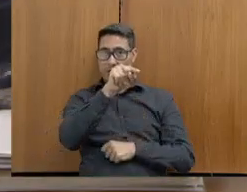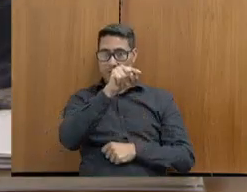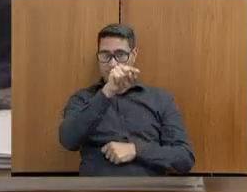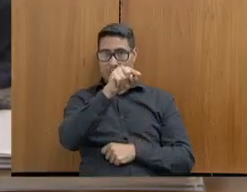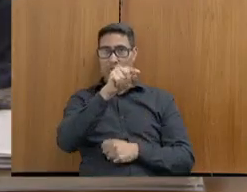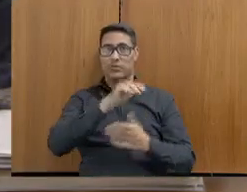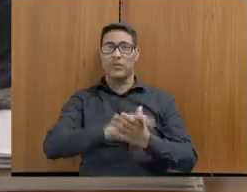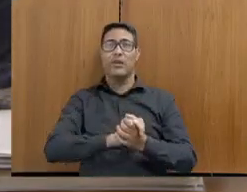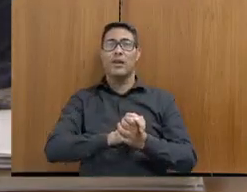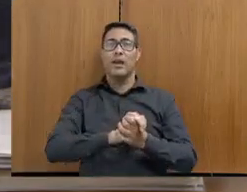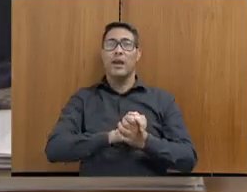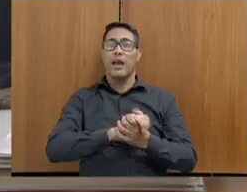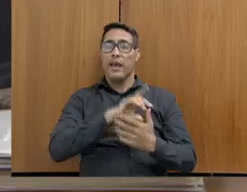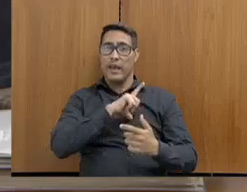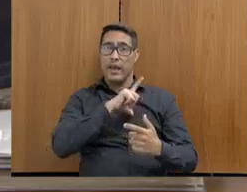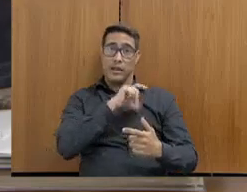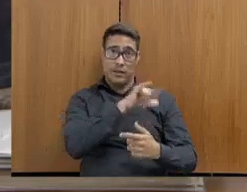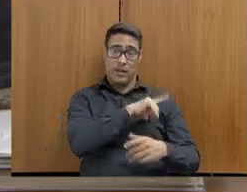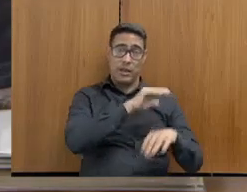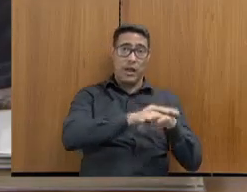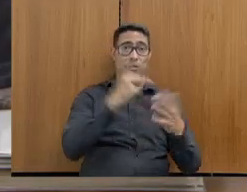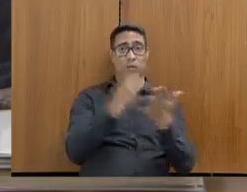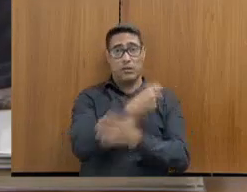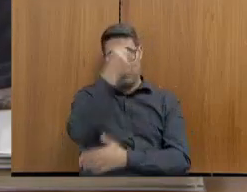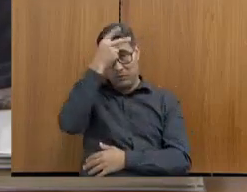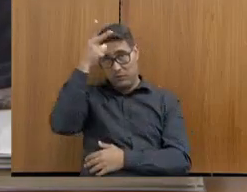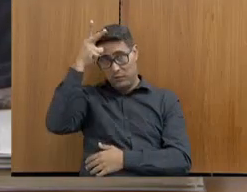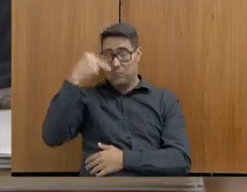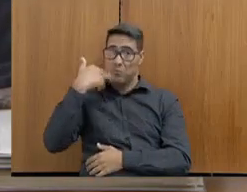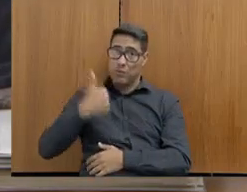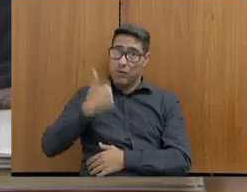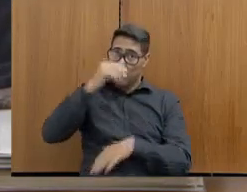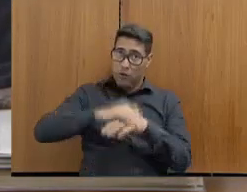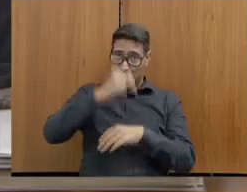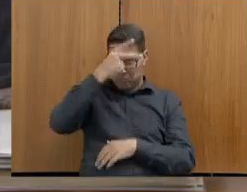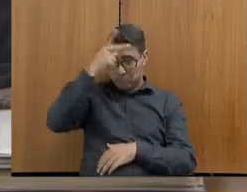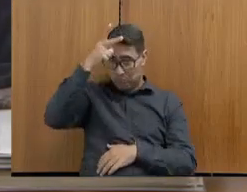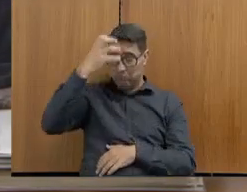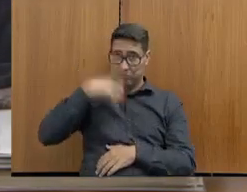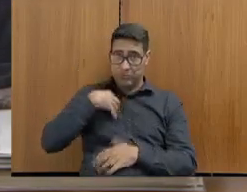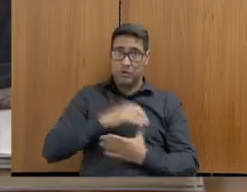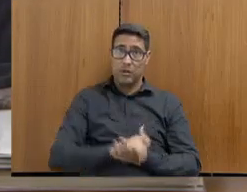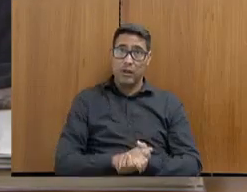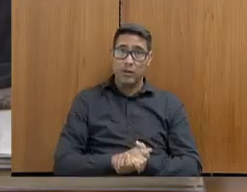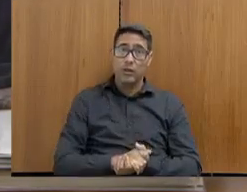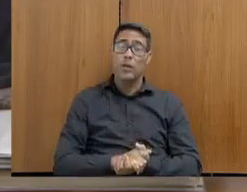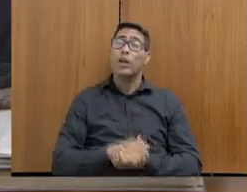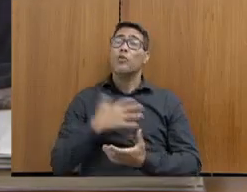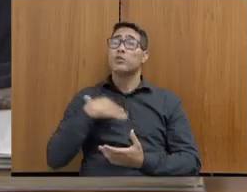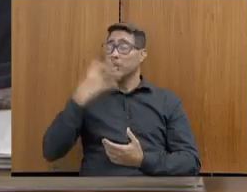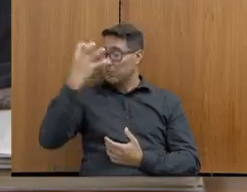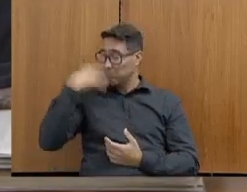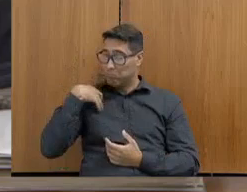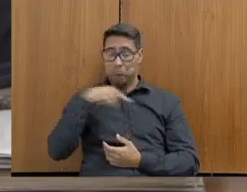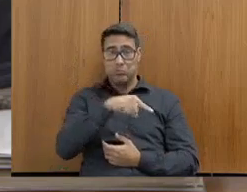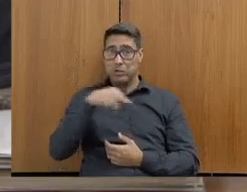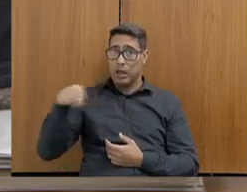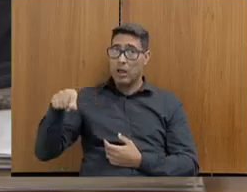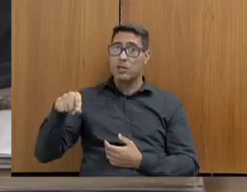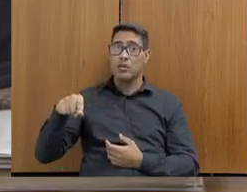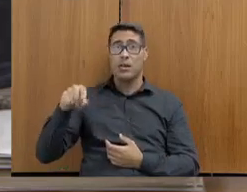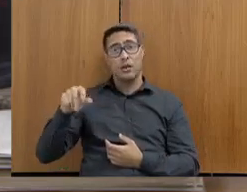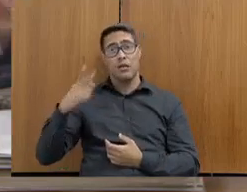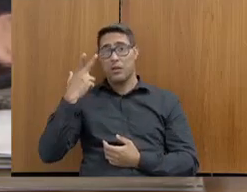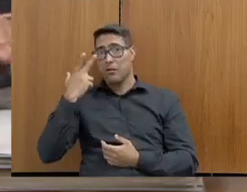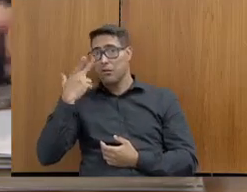do bem eu mando né E foi um prefeito muito sério e aonde tem seriedade se o pai é sério a filha também